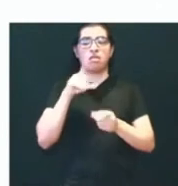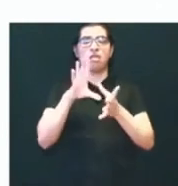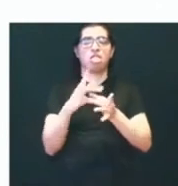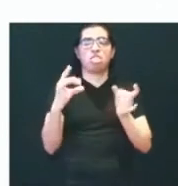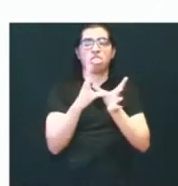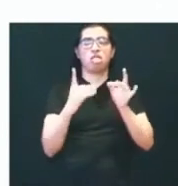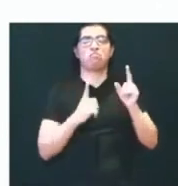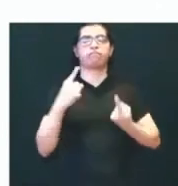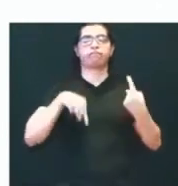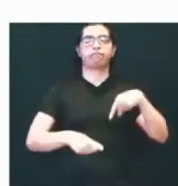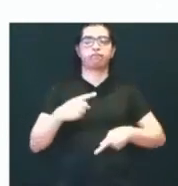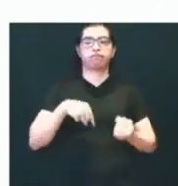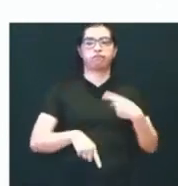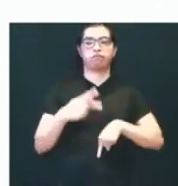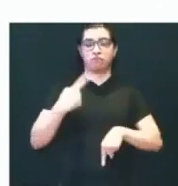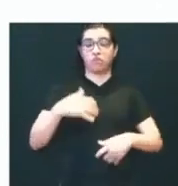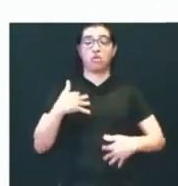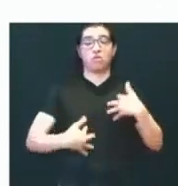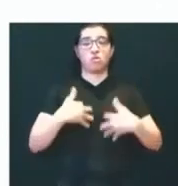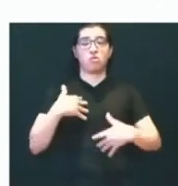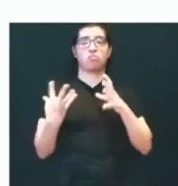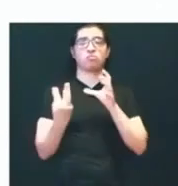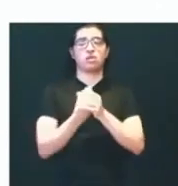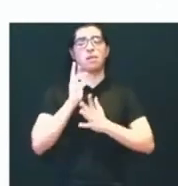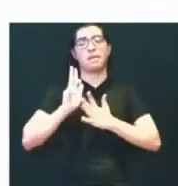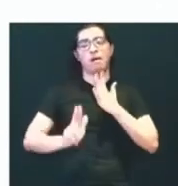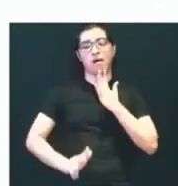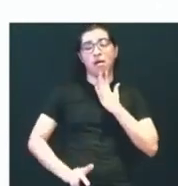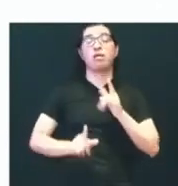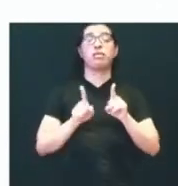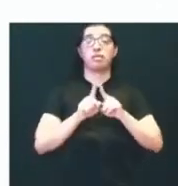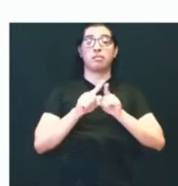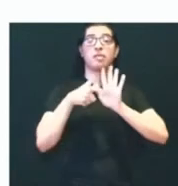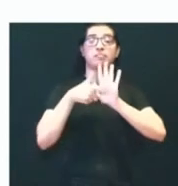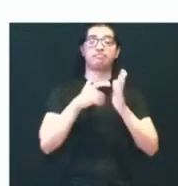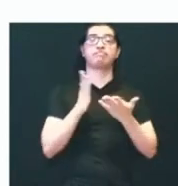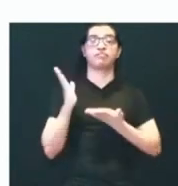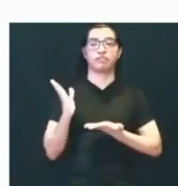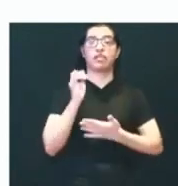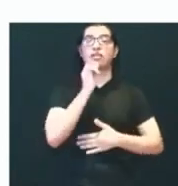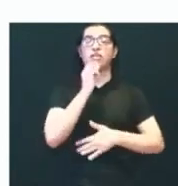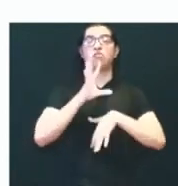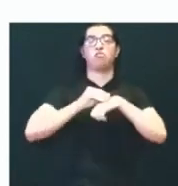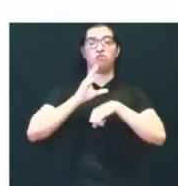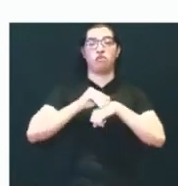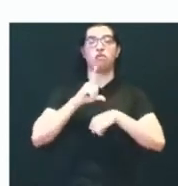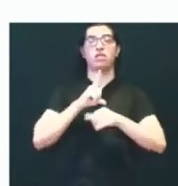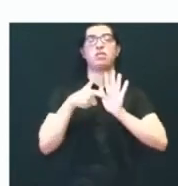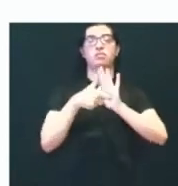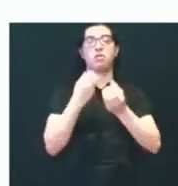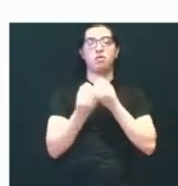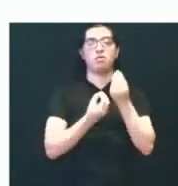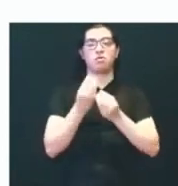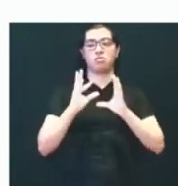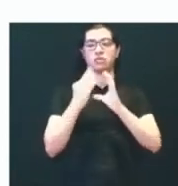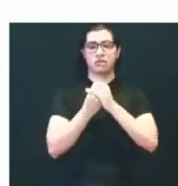nosso corpo, as células são dinâmicas. E aqui a gente pode ver que essas células todas,